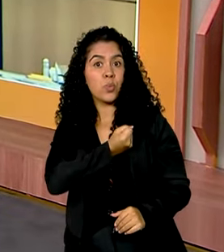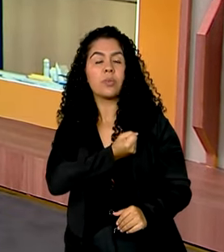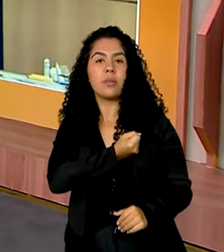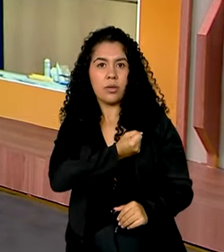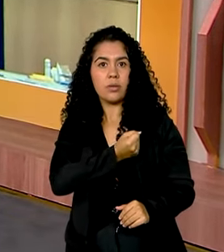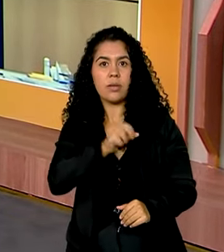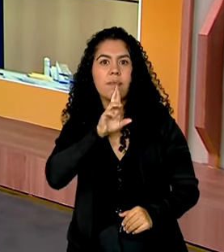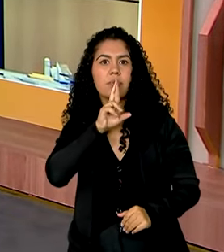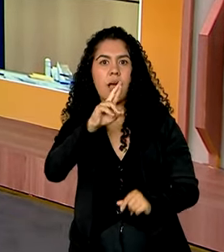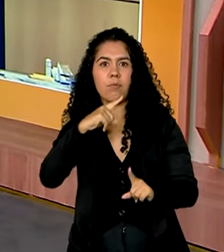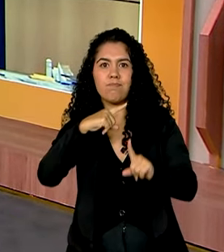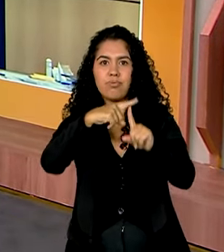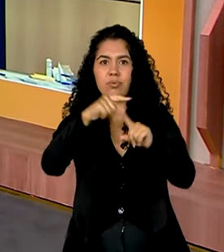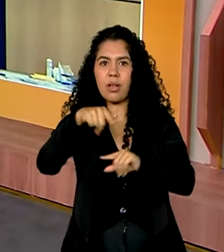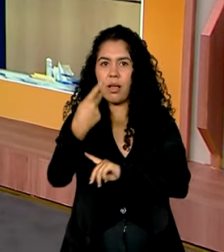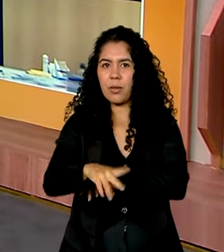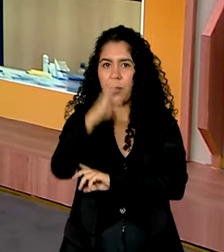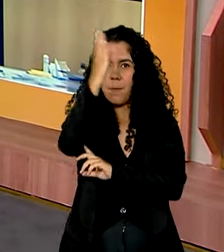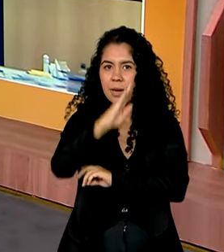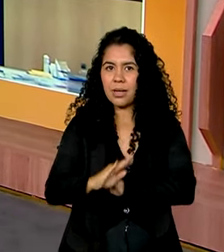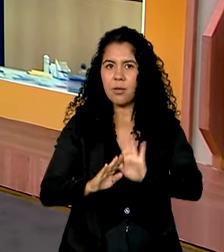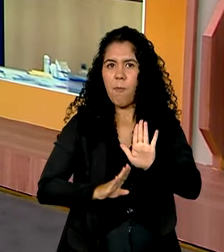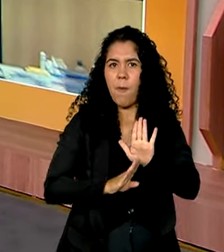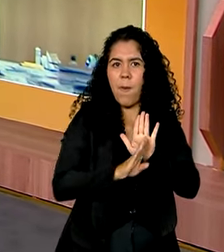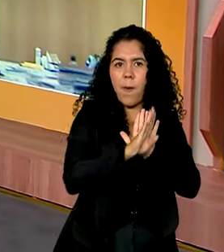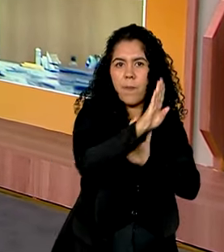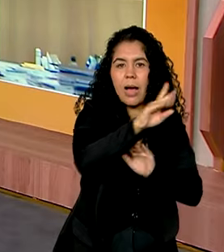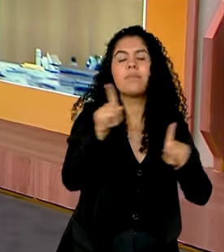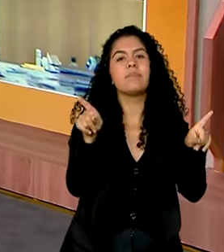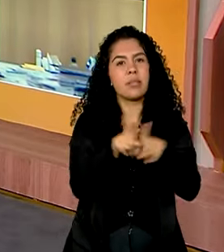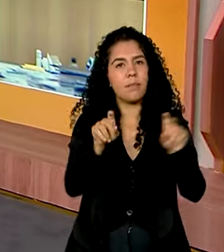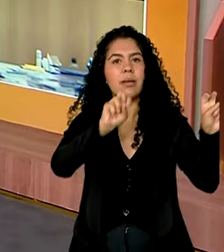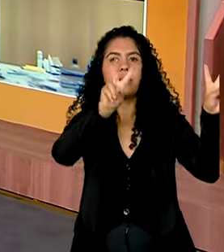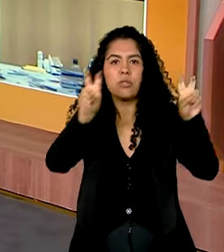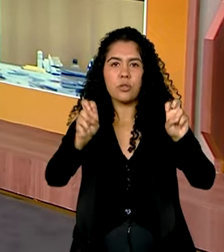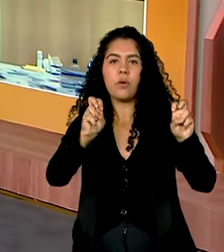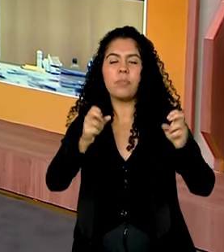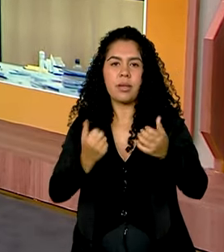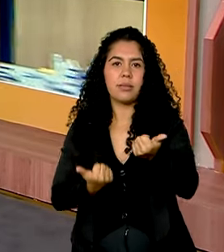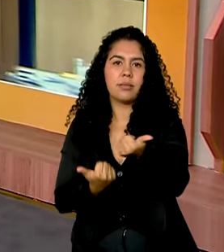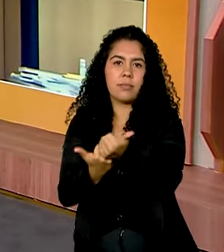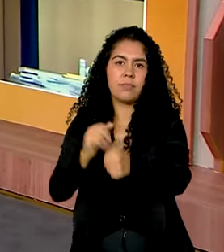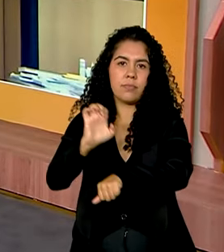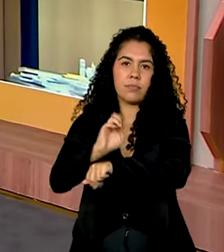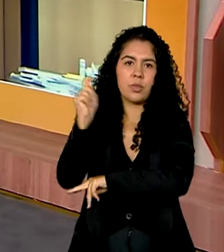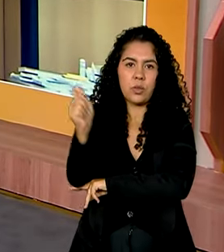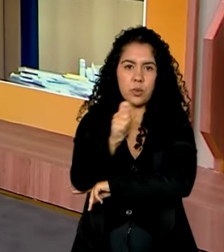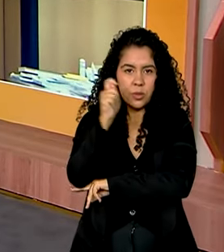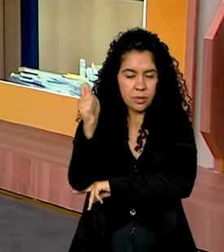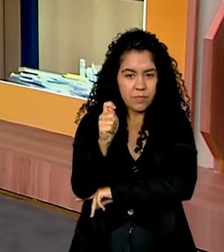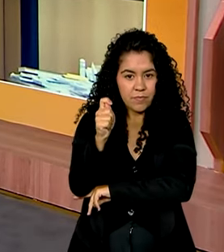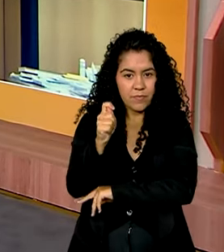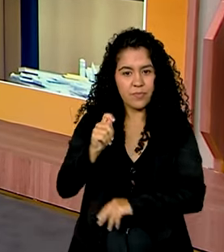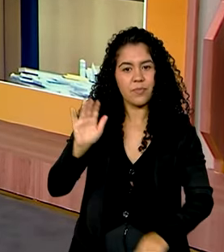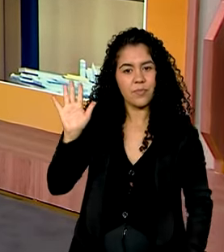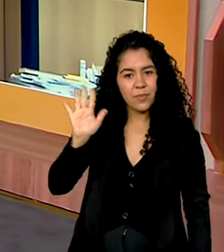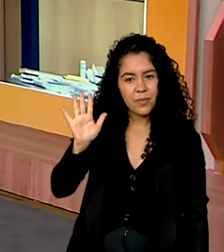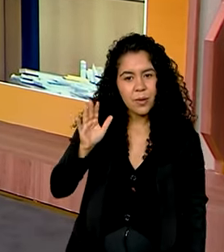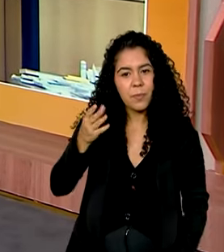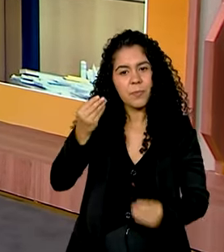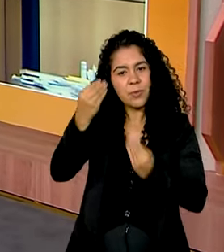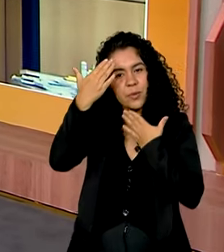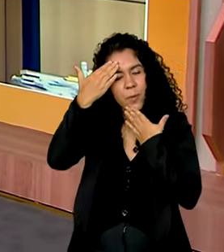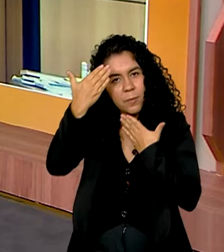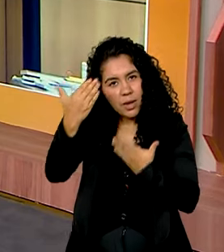vamos falar com o ministro também sobre ações de socorro ao Rio Grande do Sul, que estão sob a responsabilidade do Ministério. Ministro Luiz Marinho, muito